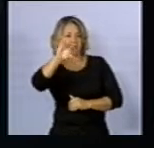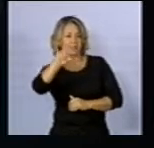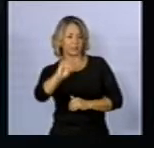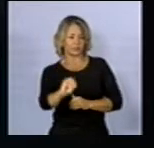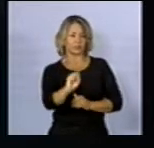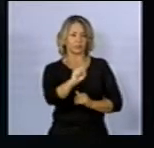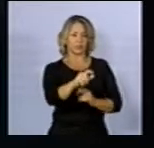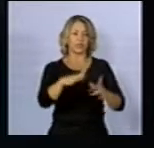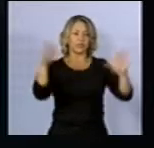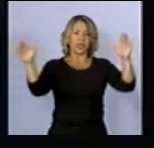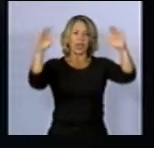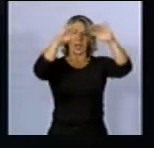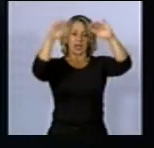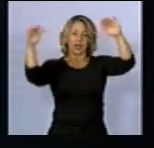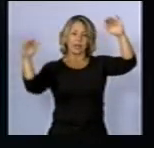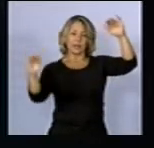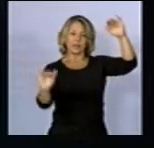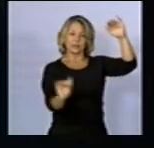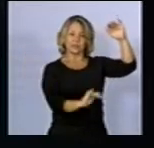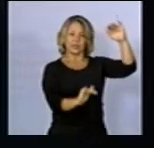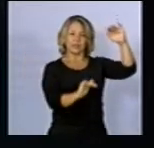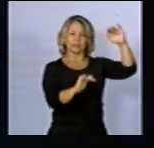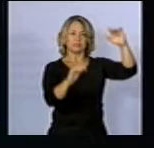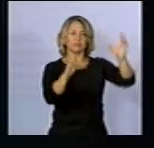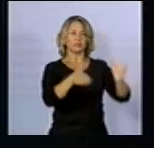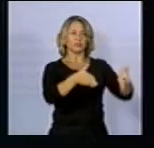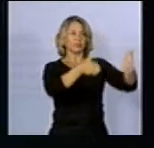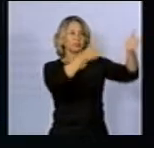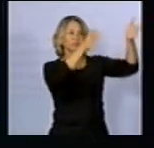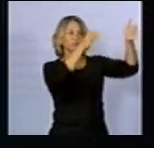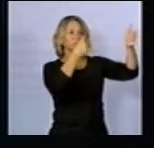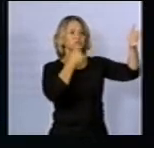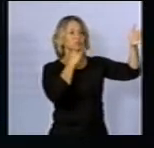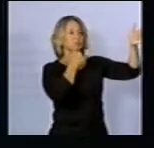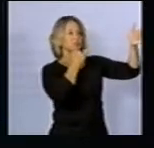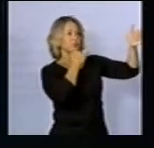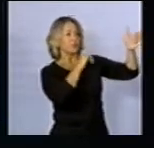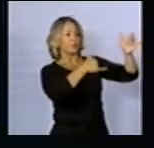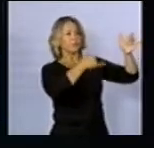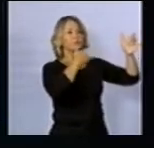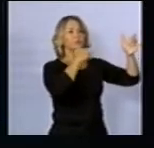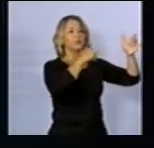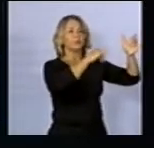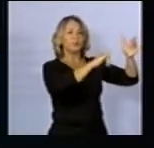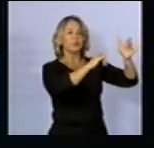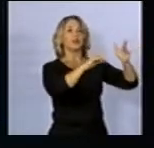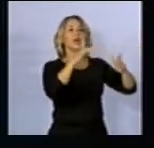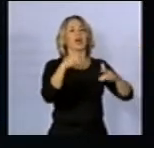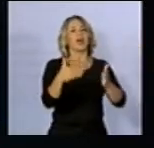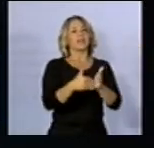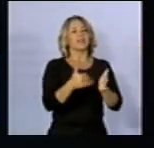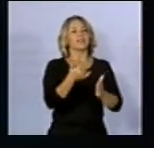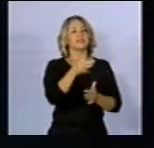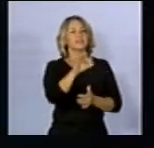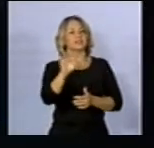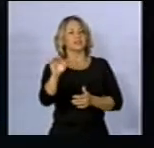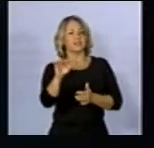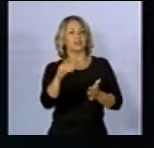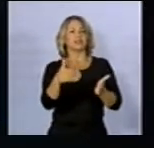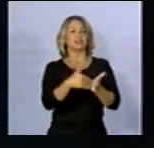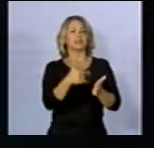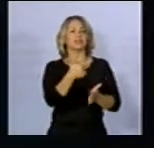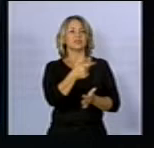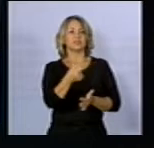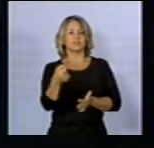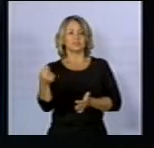é rebaixado nos transformadores elétricos até, então, 110 ou 220 volts,